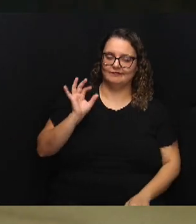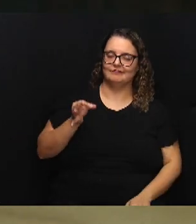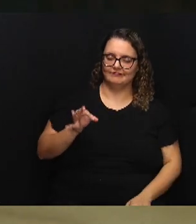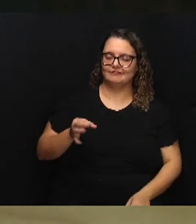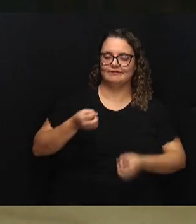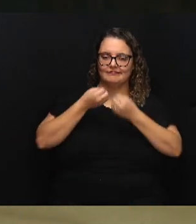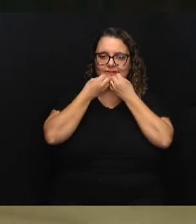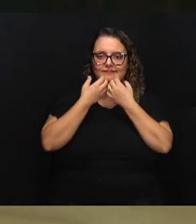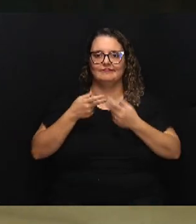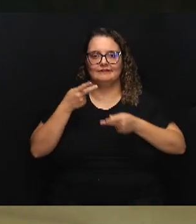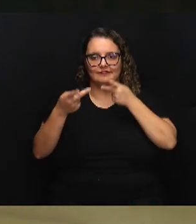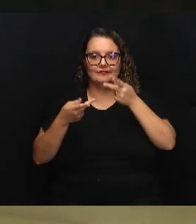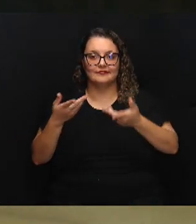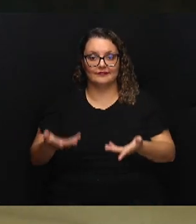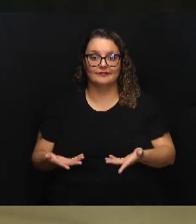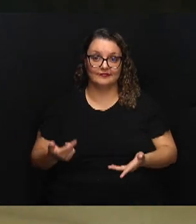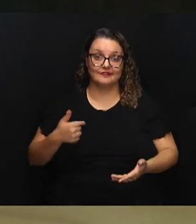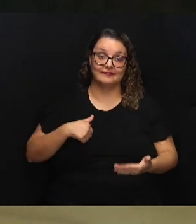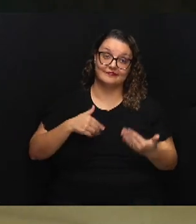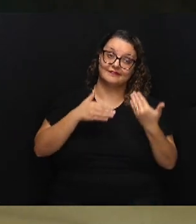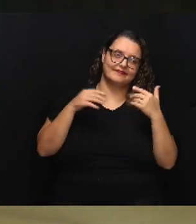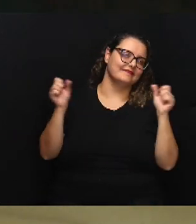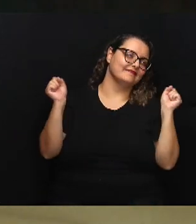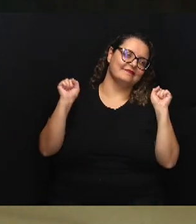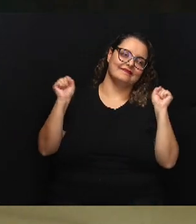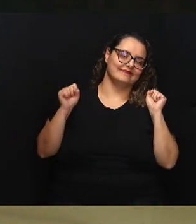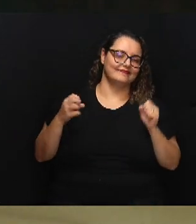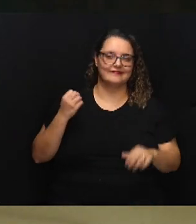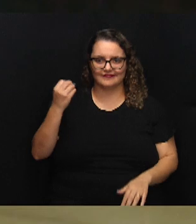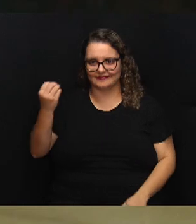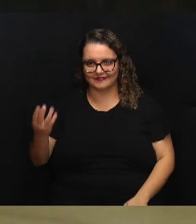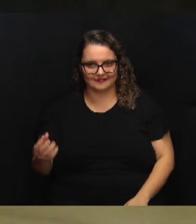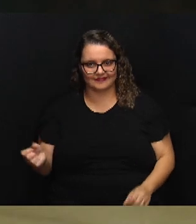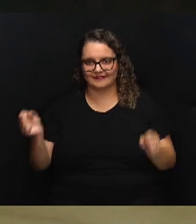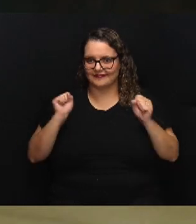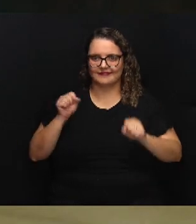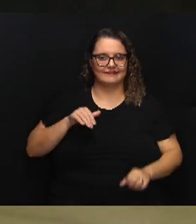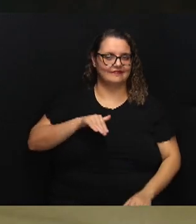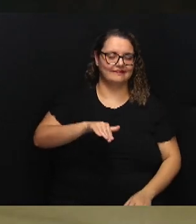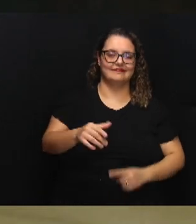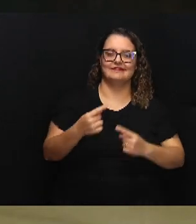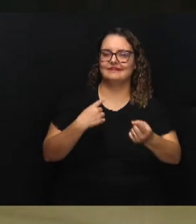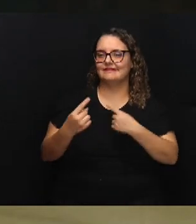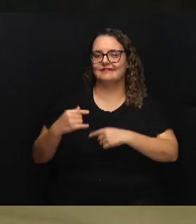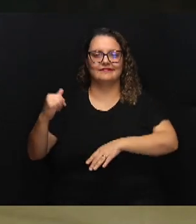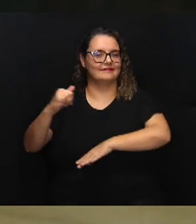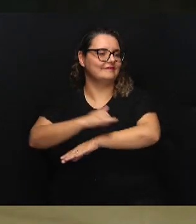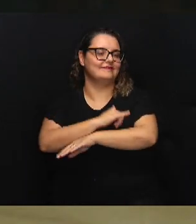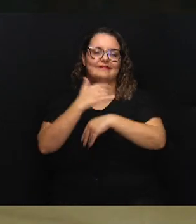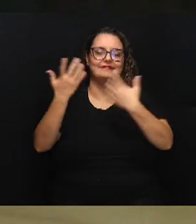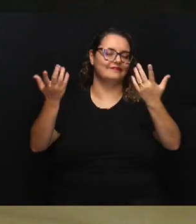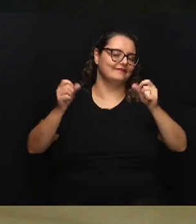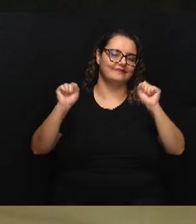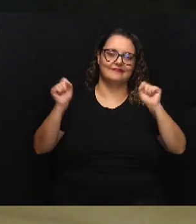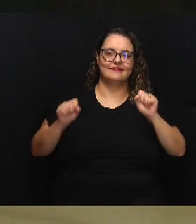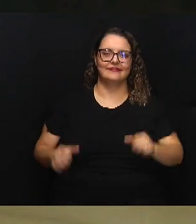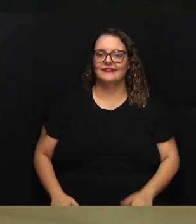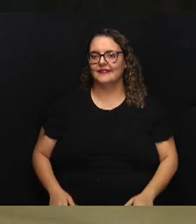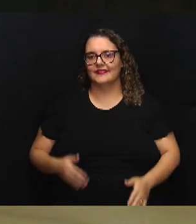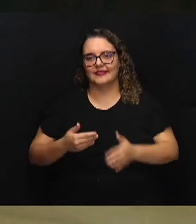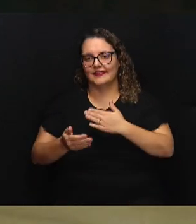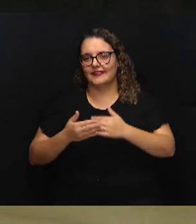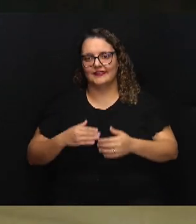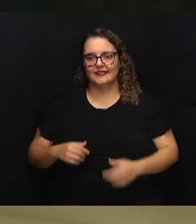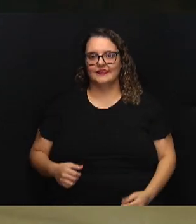muito bem, eu falo isso porque eu sou suspeita, eu adoro viajar, adoro pegar a estrada, ir de avião, enfim, independente